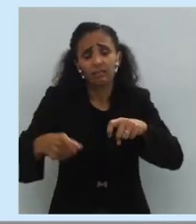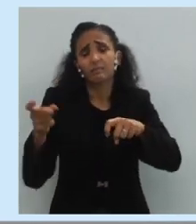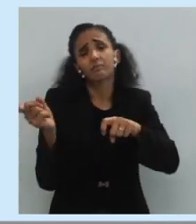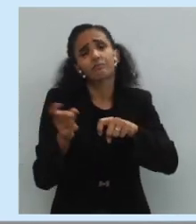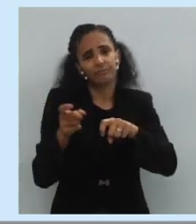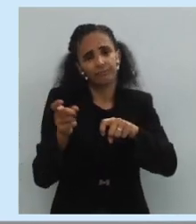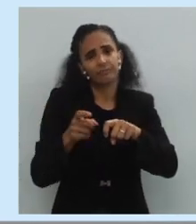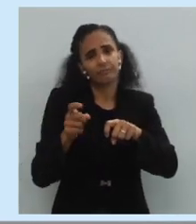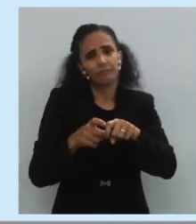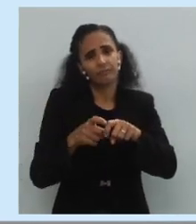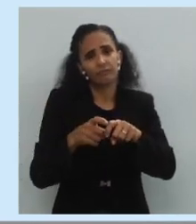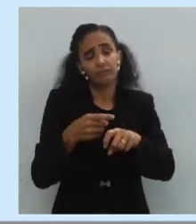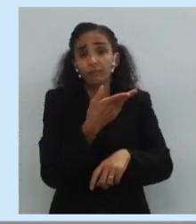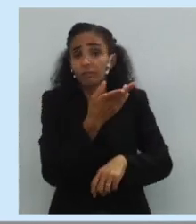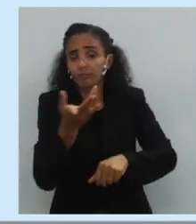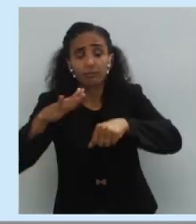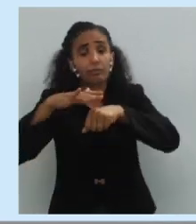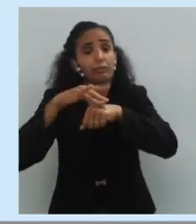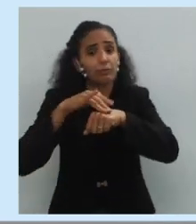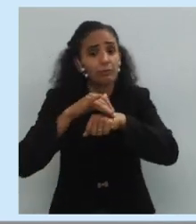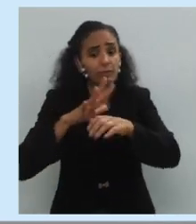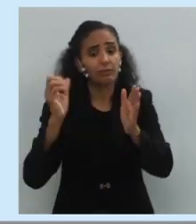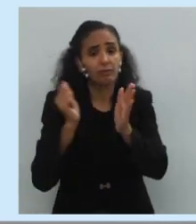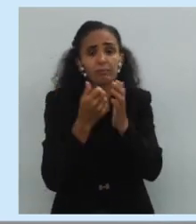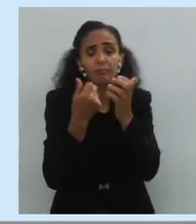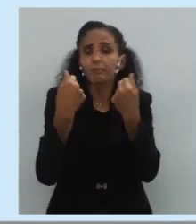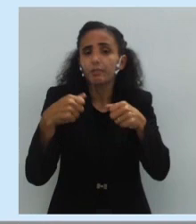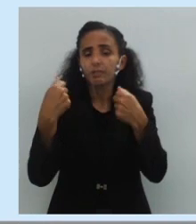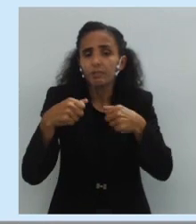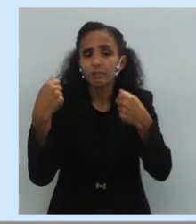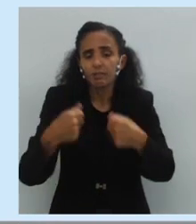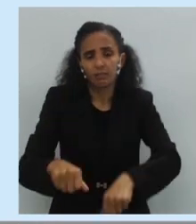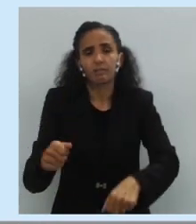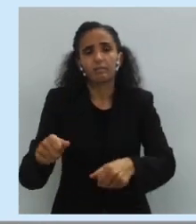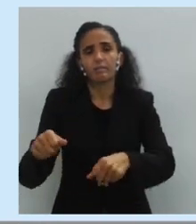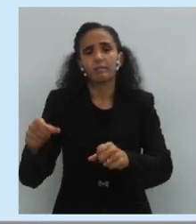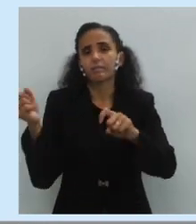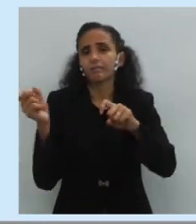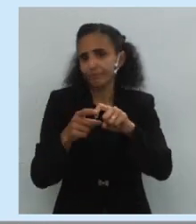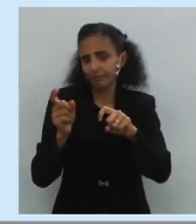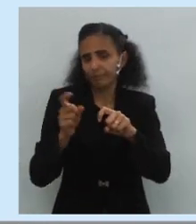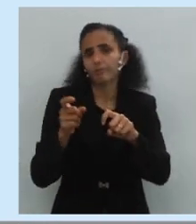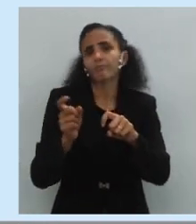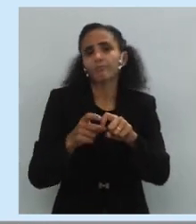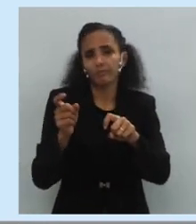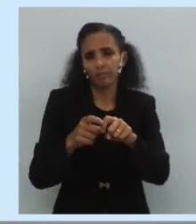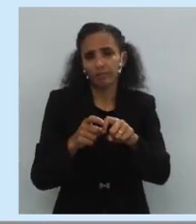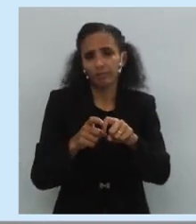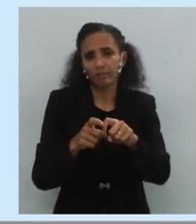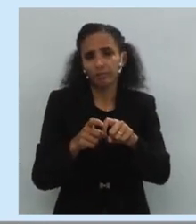o tratamento, geralmente, se não tiver o tratamento, a contagem ela vai